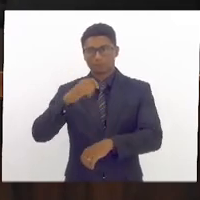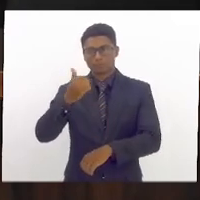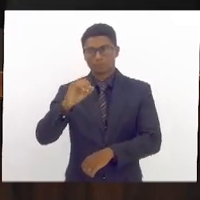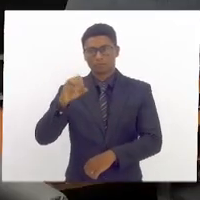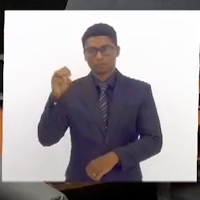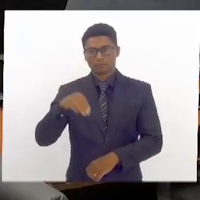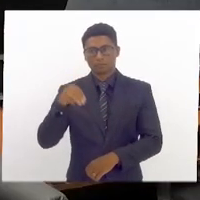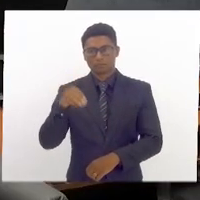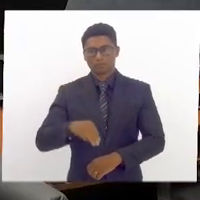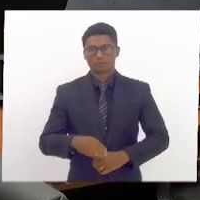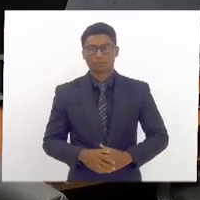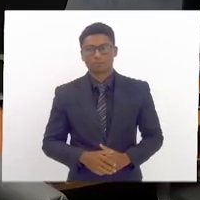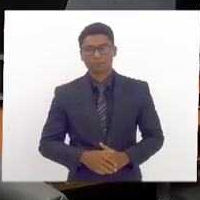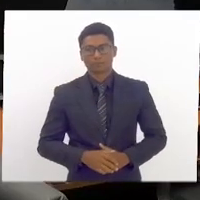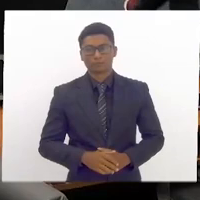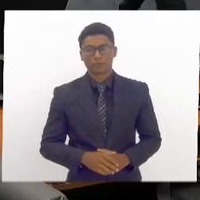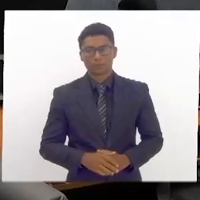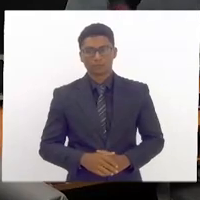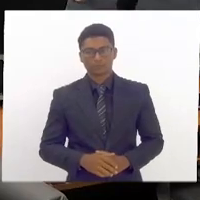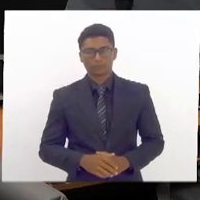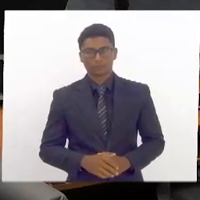regimental.